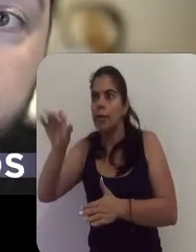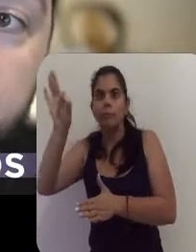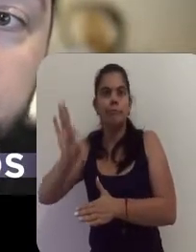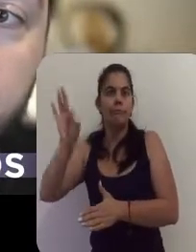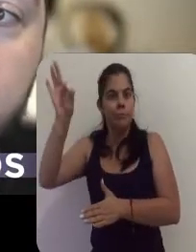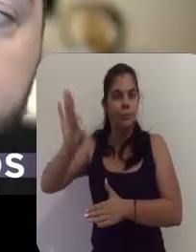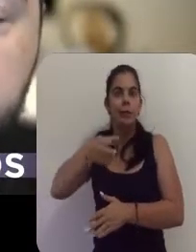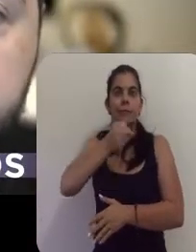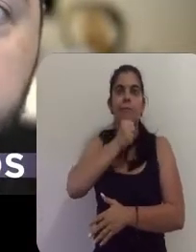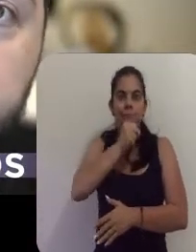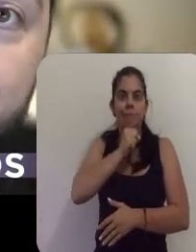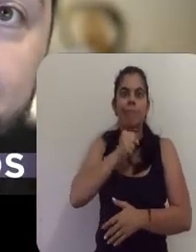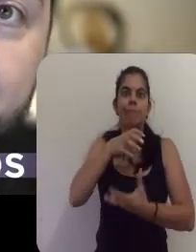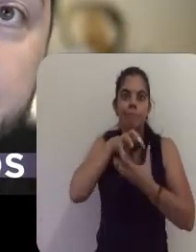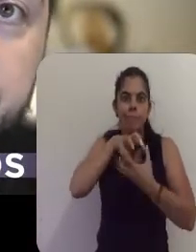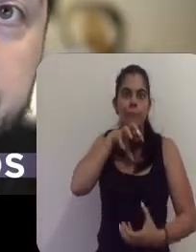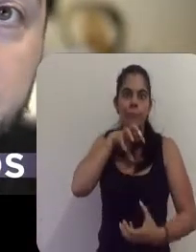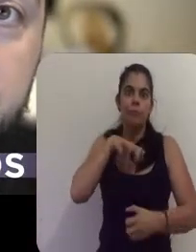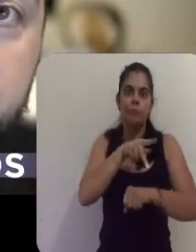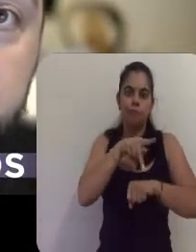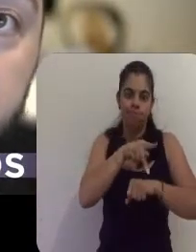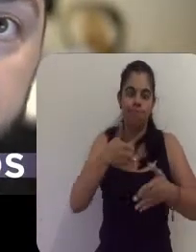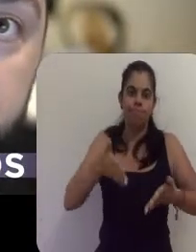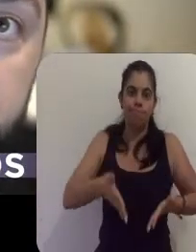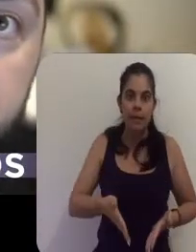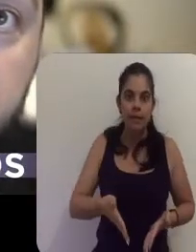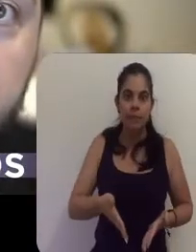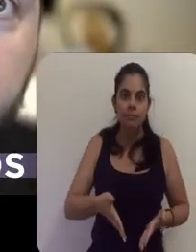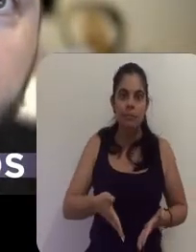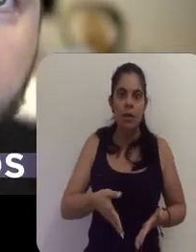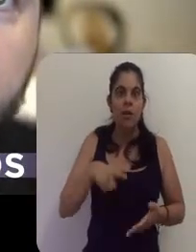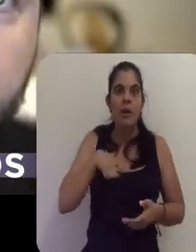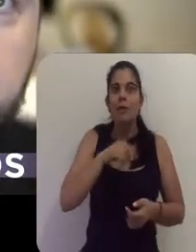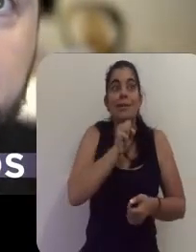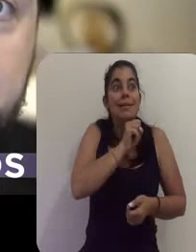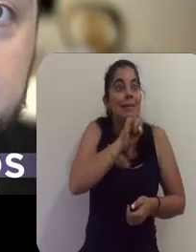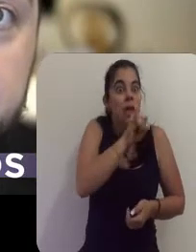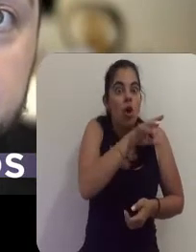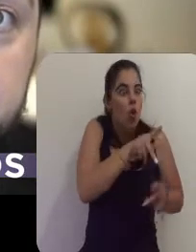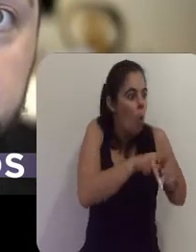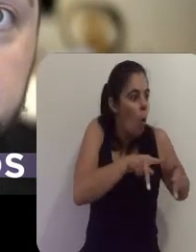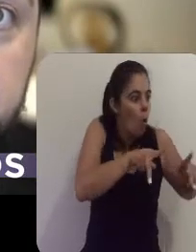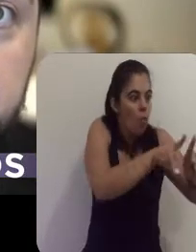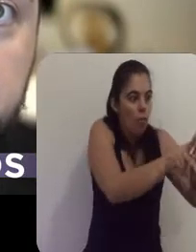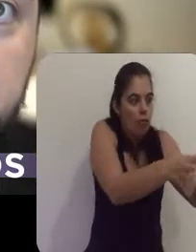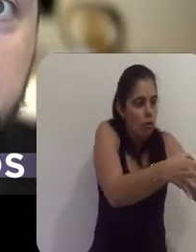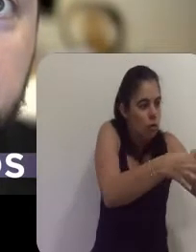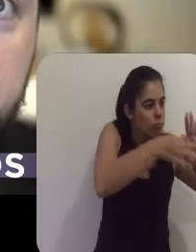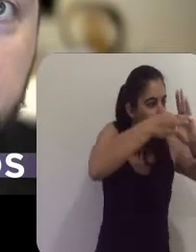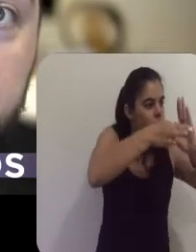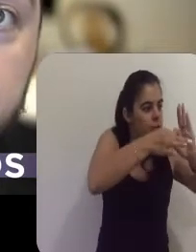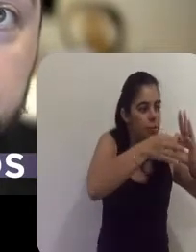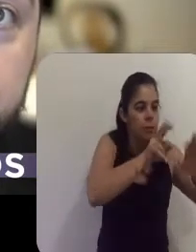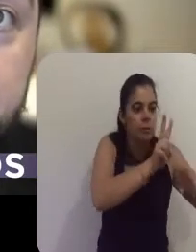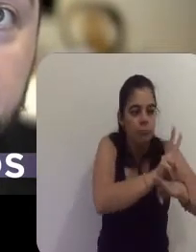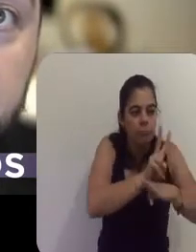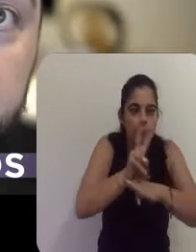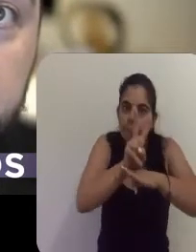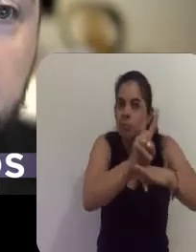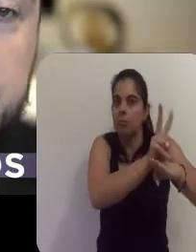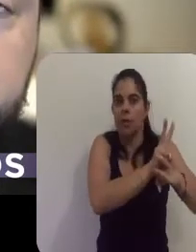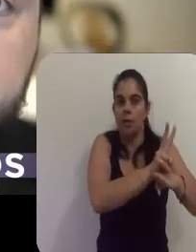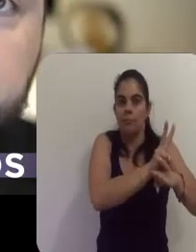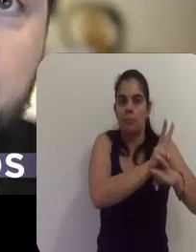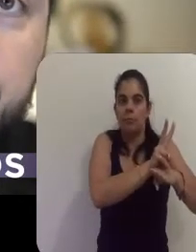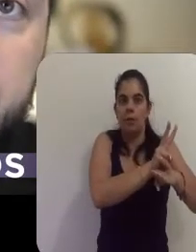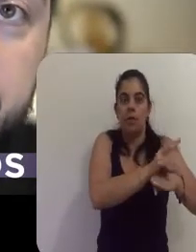morrem entre 4, 5 e até 10% dos idosos do país, caso não se faça nada.